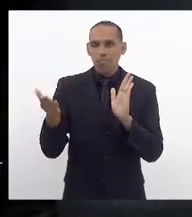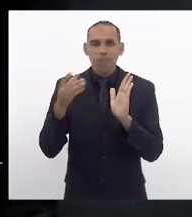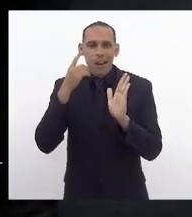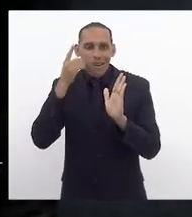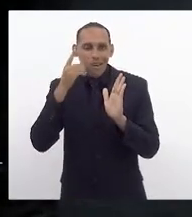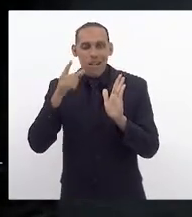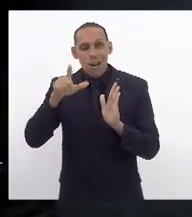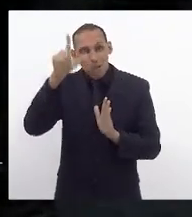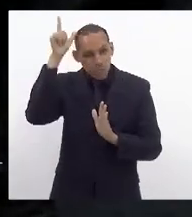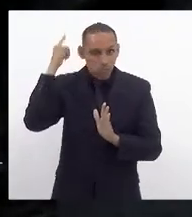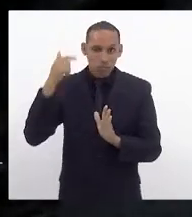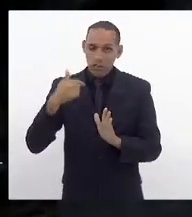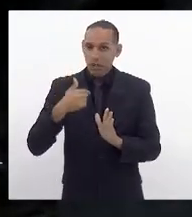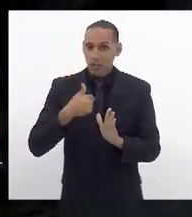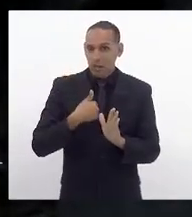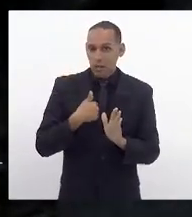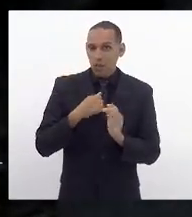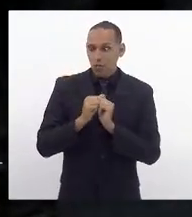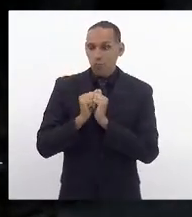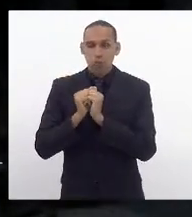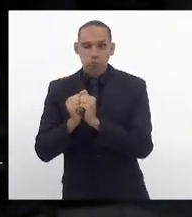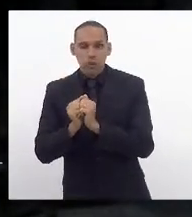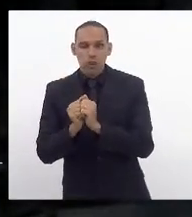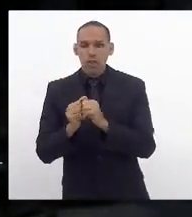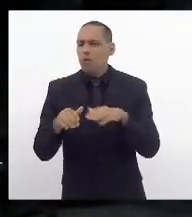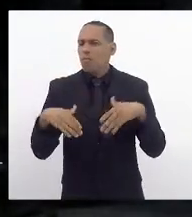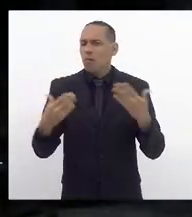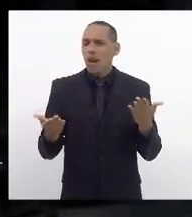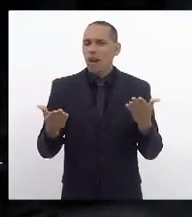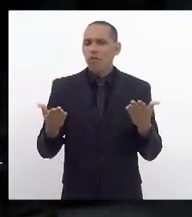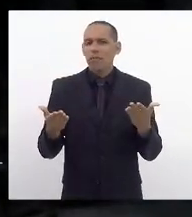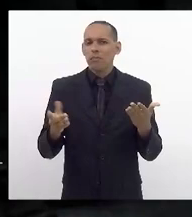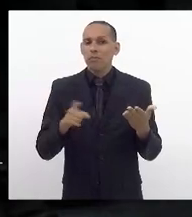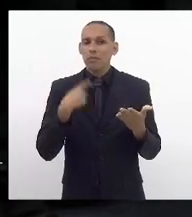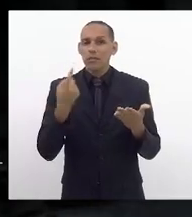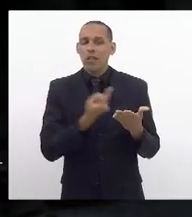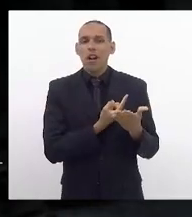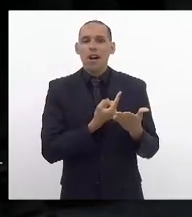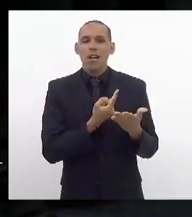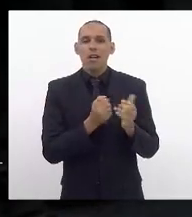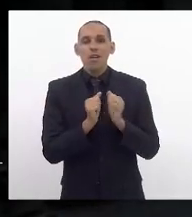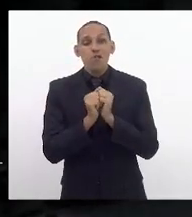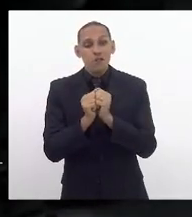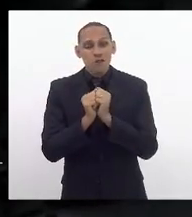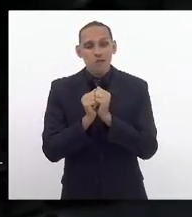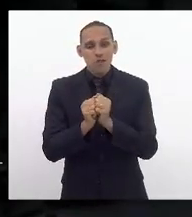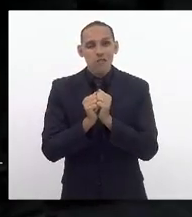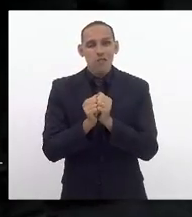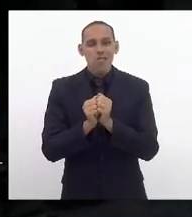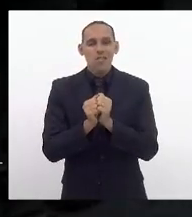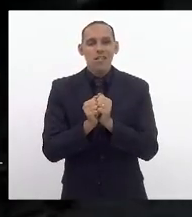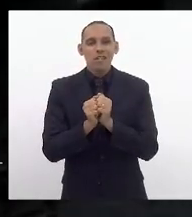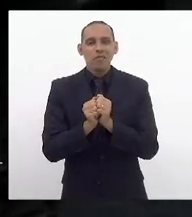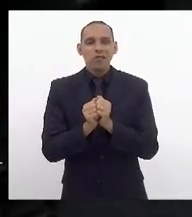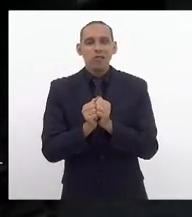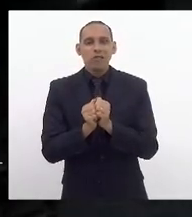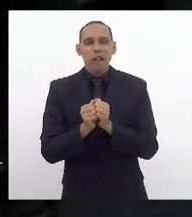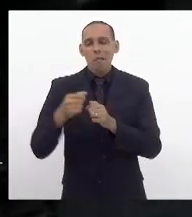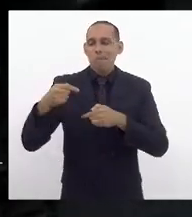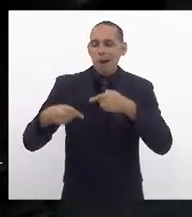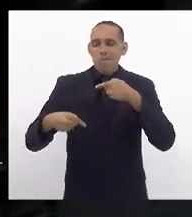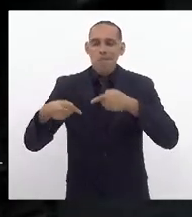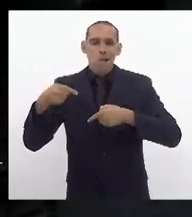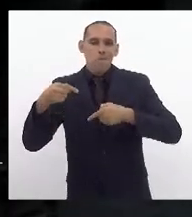Luiz Paulo e por mim exatamente no momento em que nós estávamos os dois participando de um